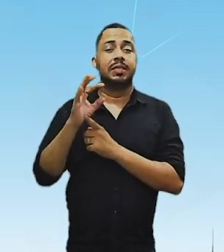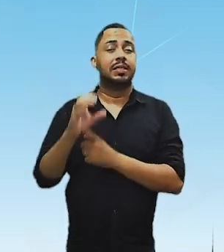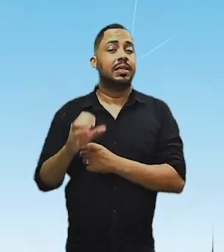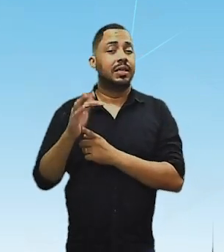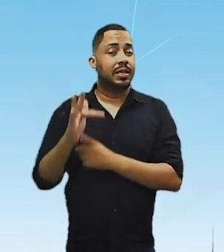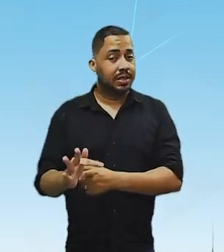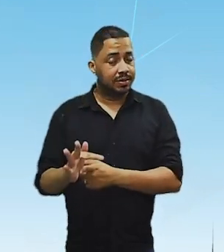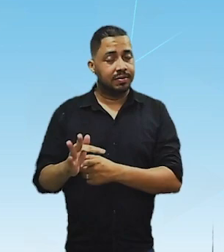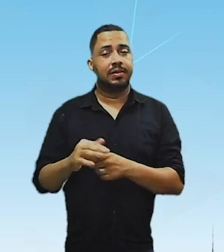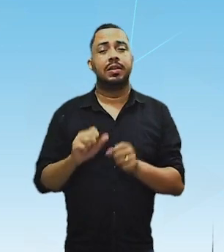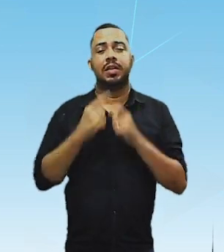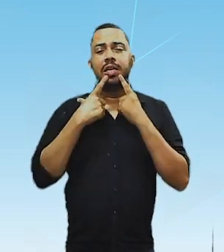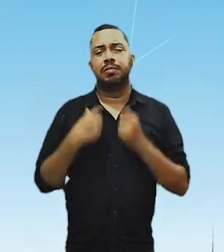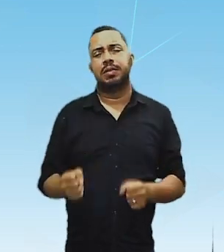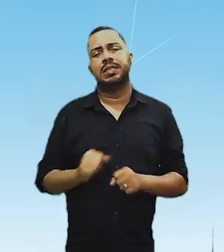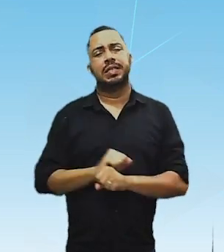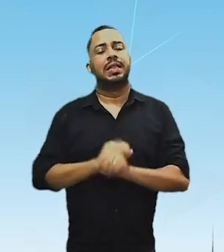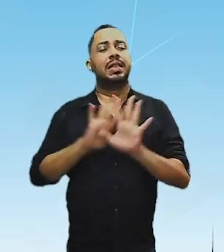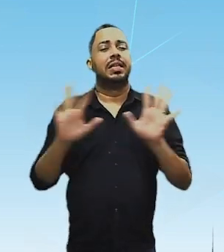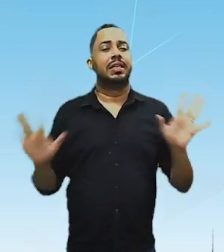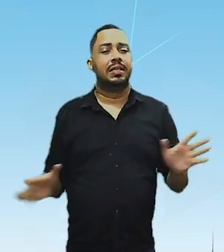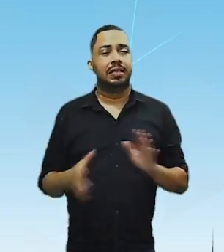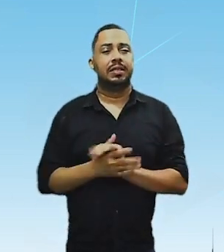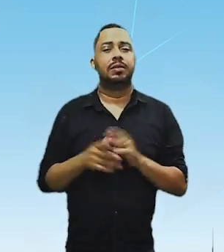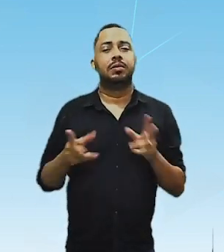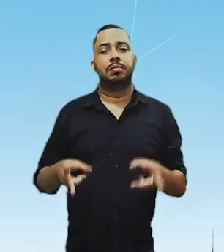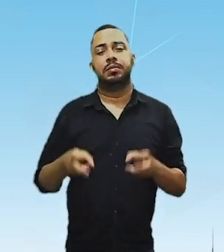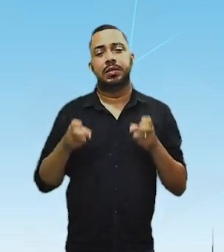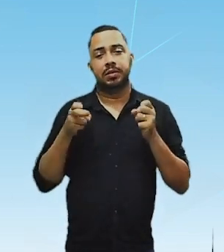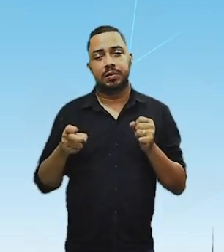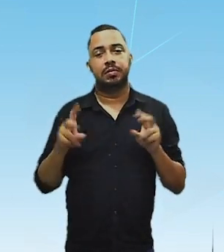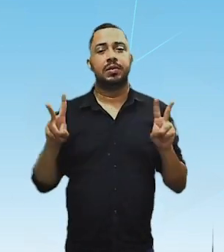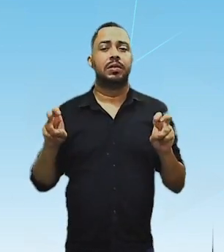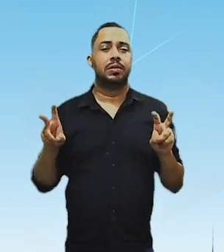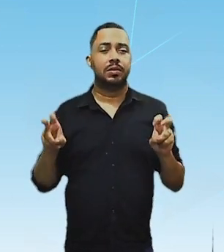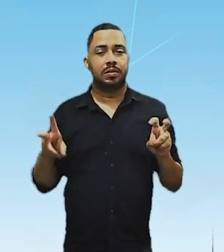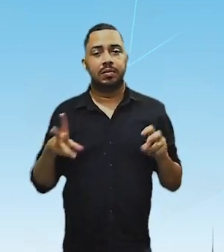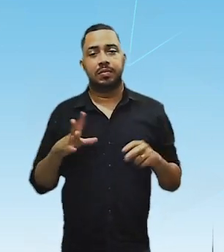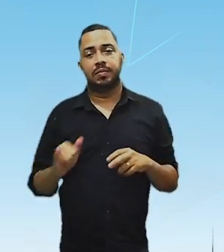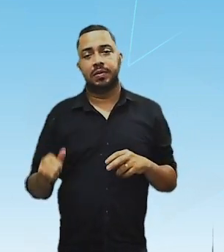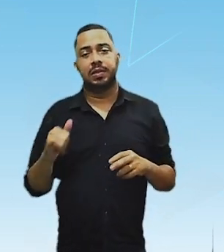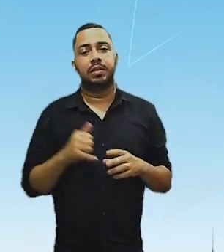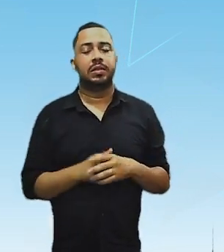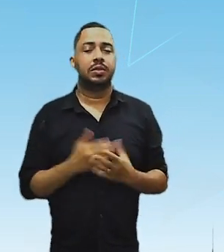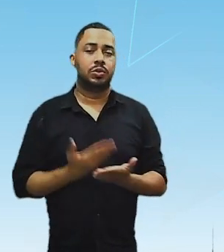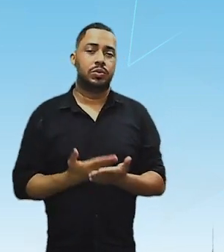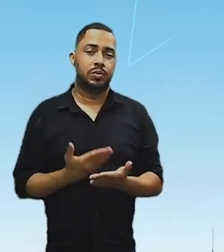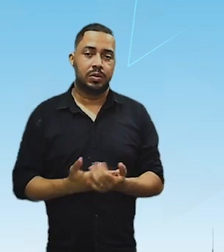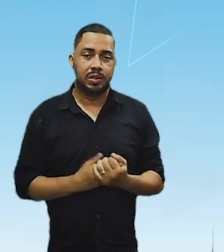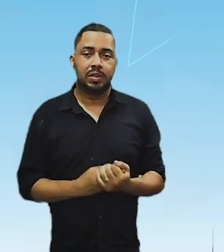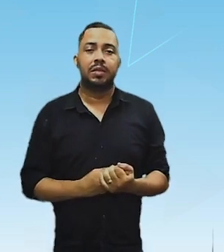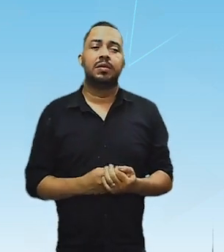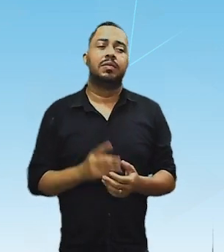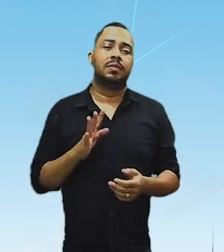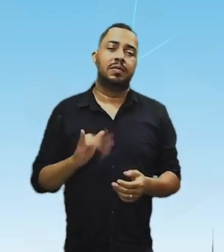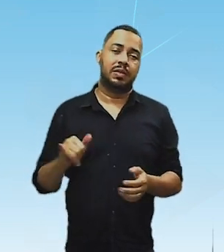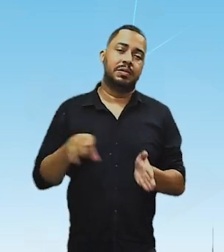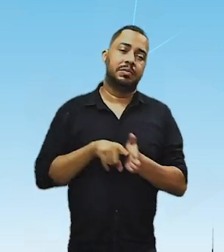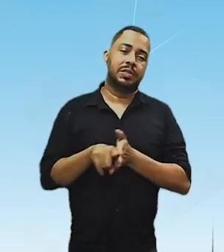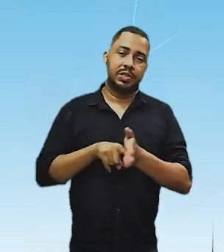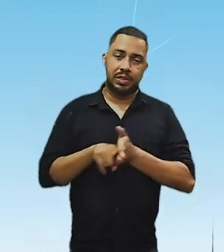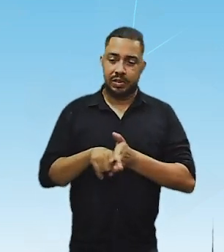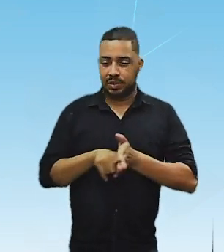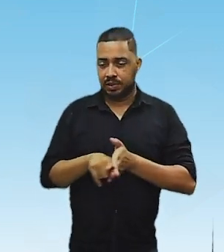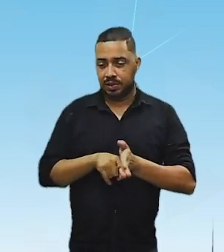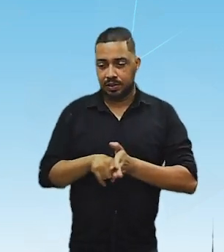linguagem clara, certo? Observar o assunto que vocês vão estudar, vão pesquisar com o